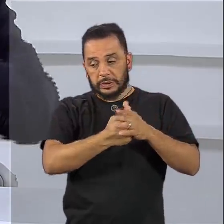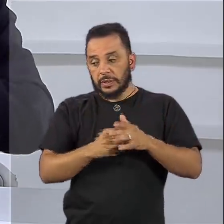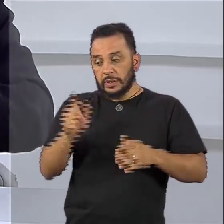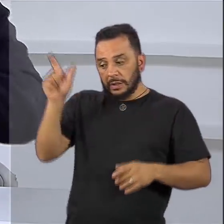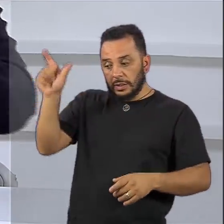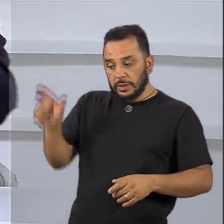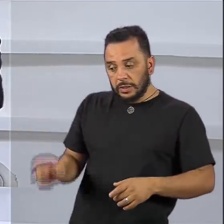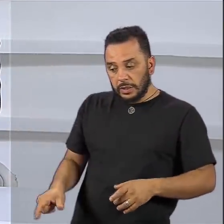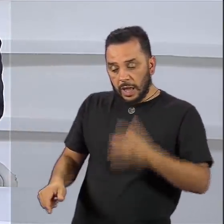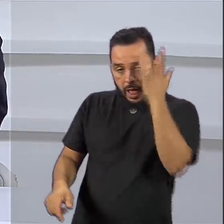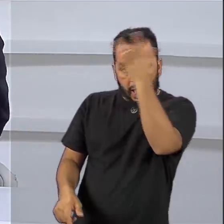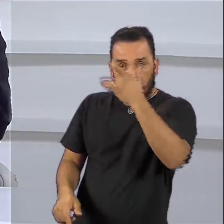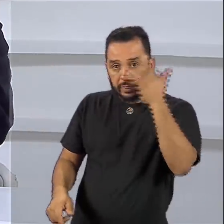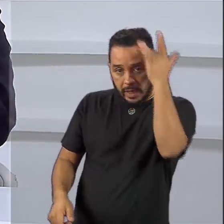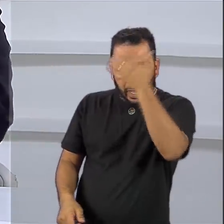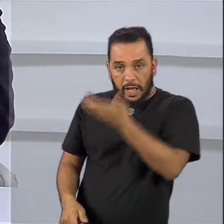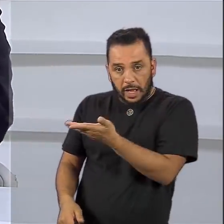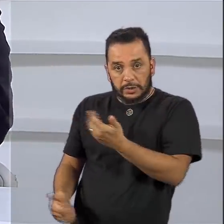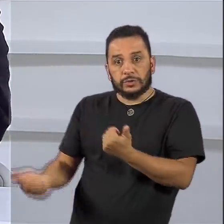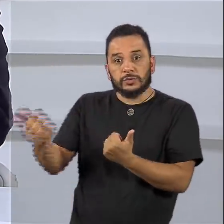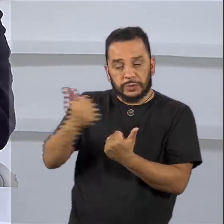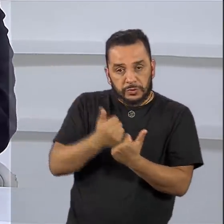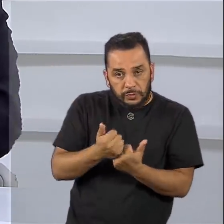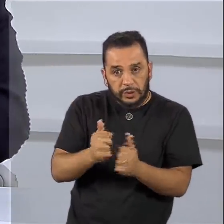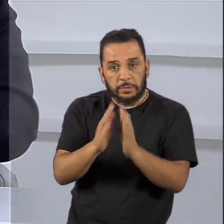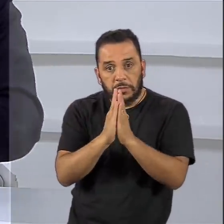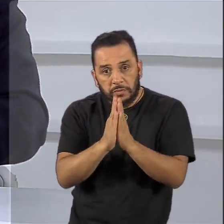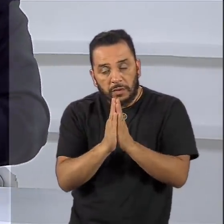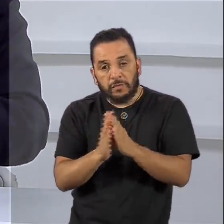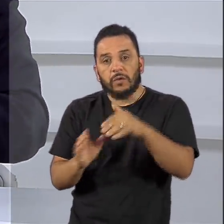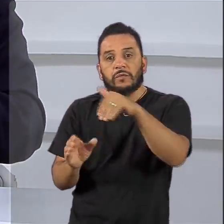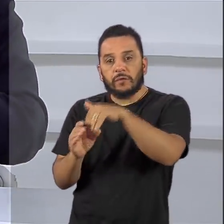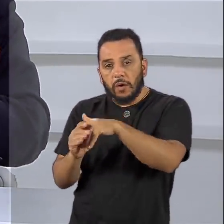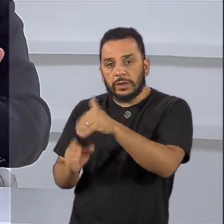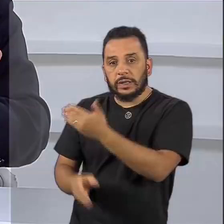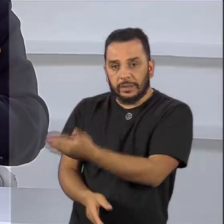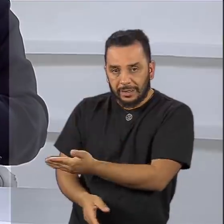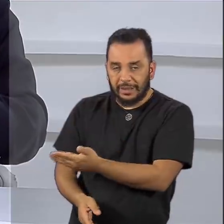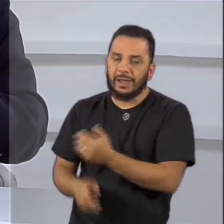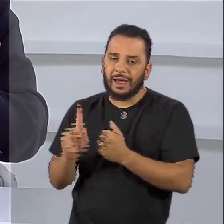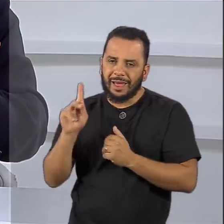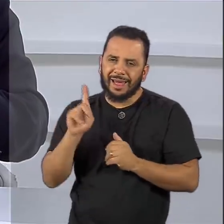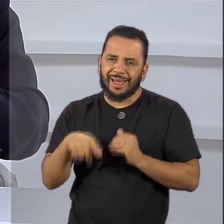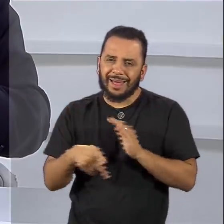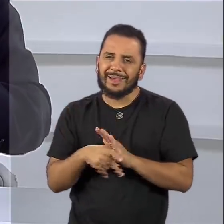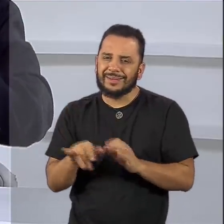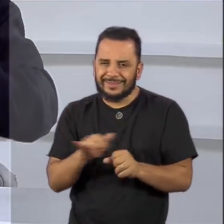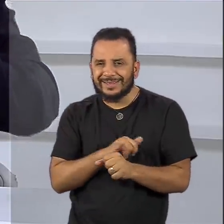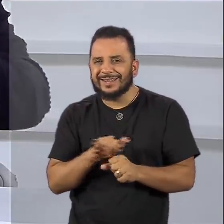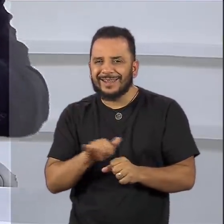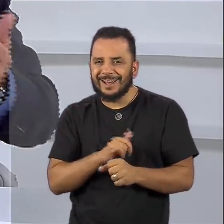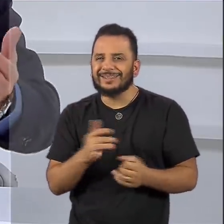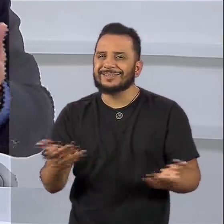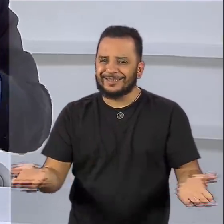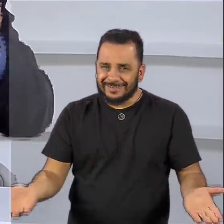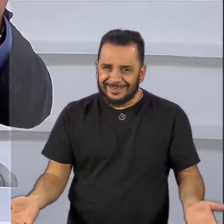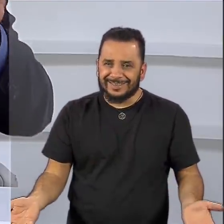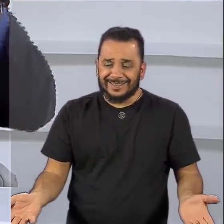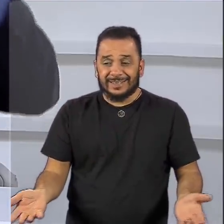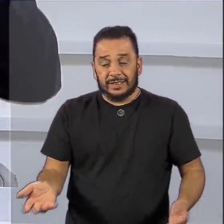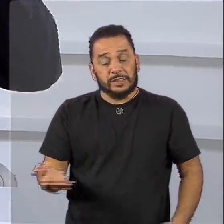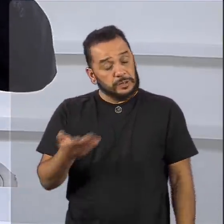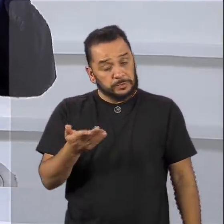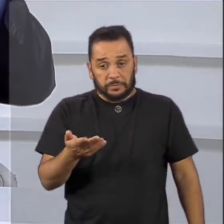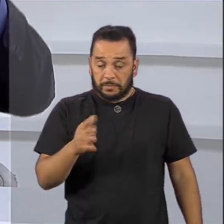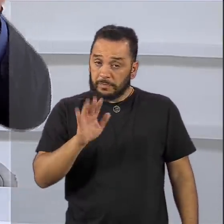grande parcela do eleitorado tende a votar nesse candidato. Então, imagino que o PT trabalha com isso, né? E aí leva até o limite. Agora,